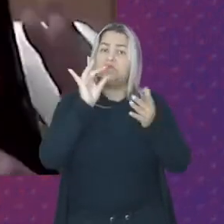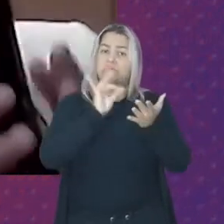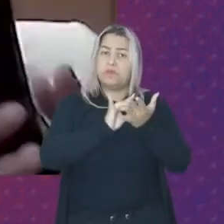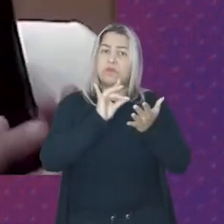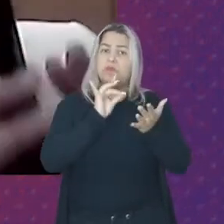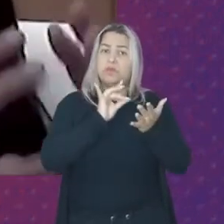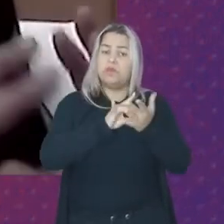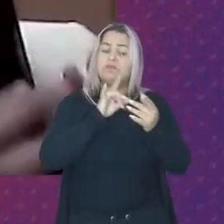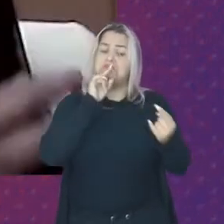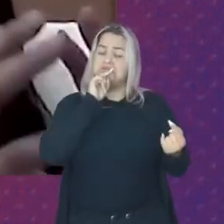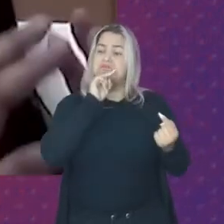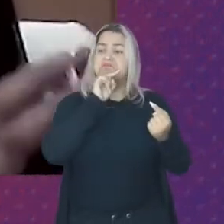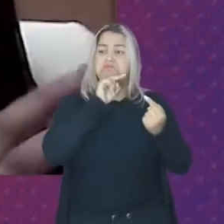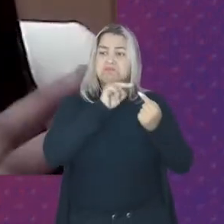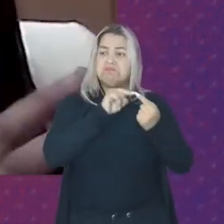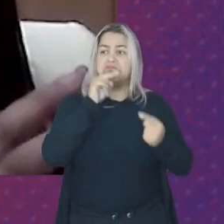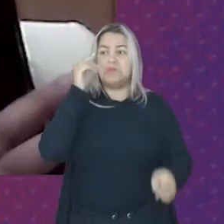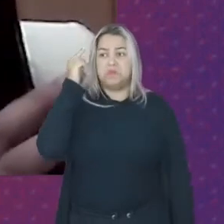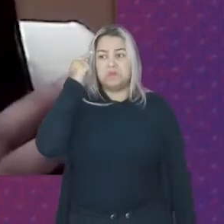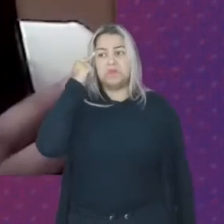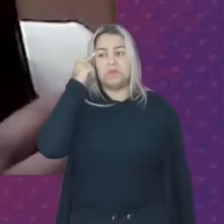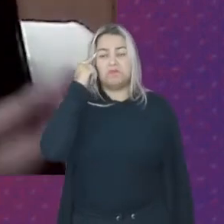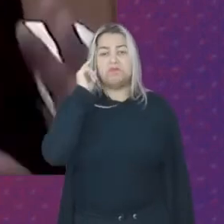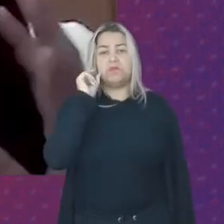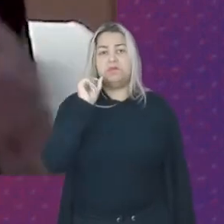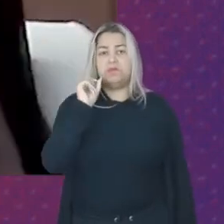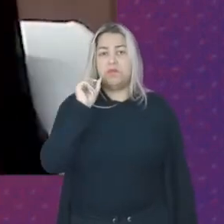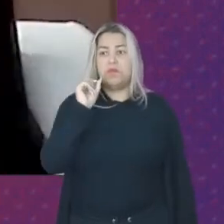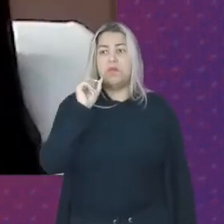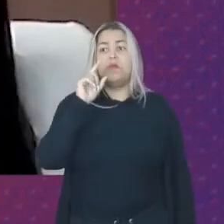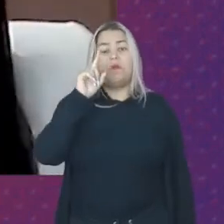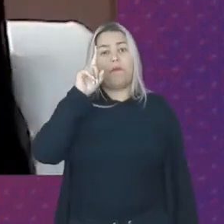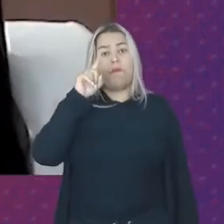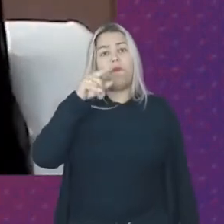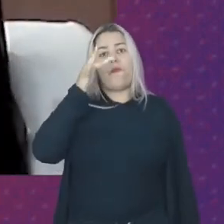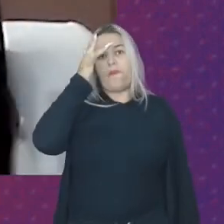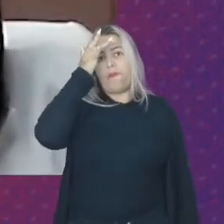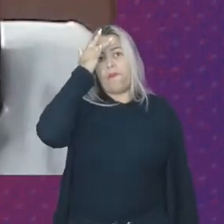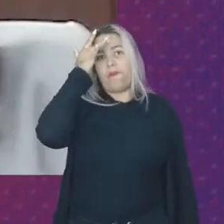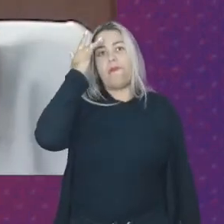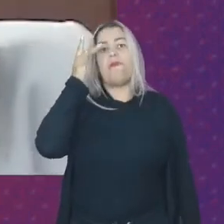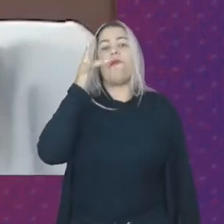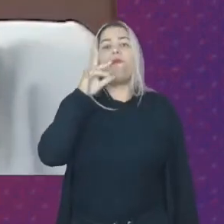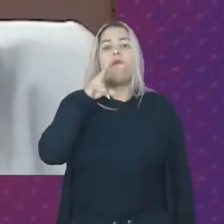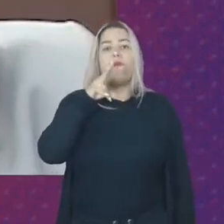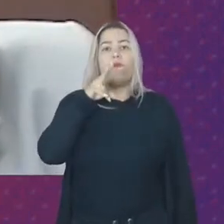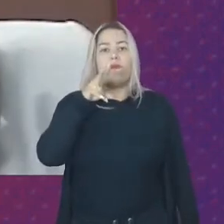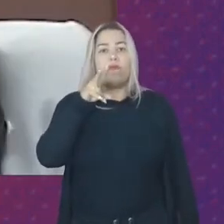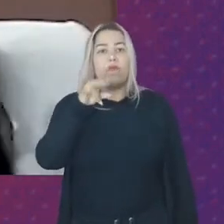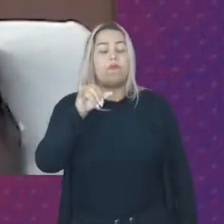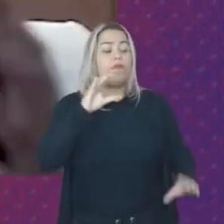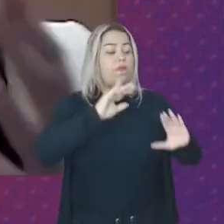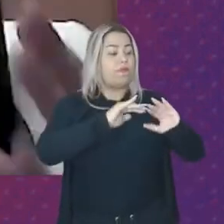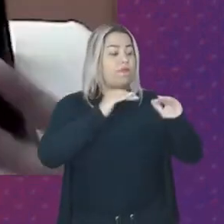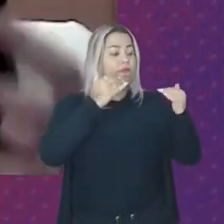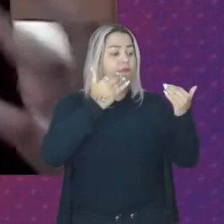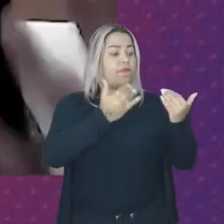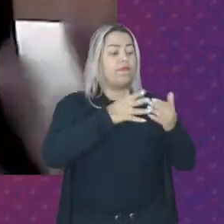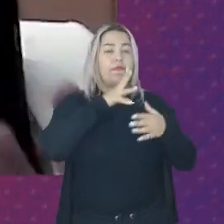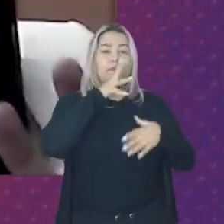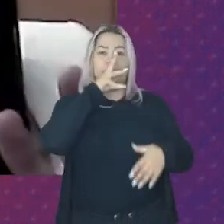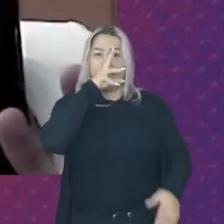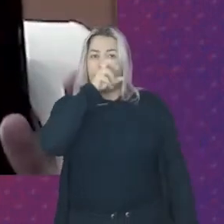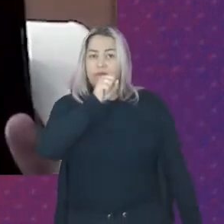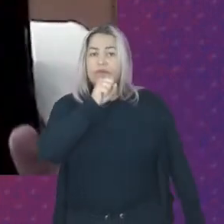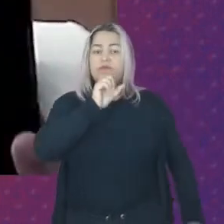fato, concordam e pensam como você pensa. São essas pessoas que vão formar a sua comunidade, e o